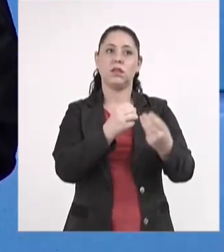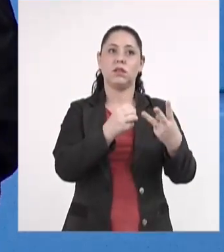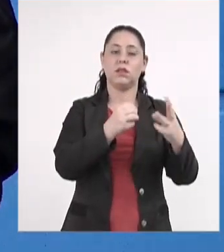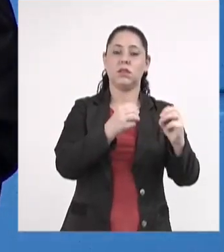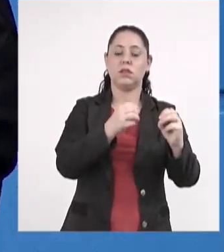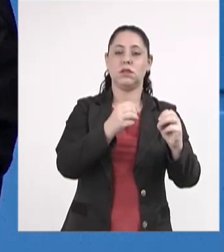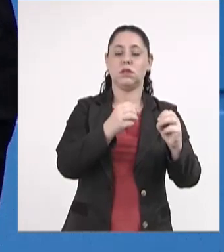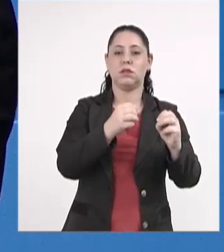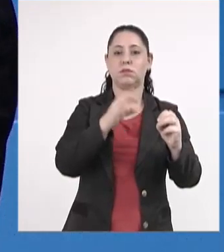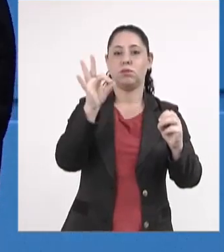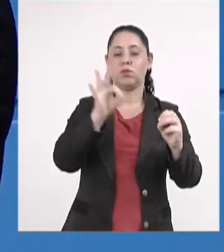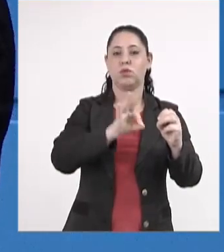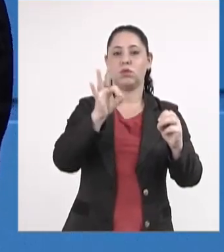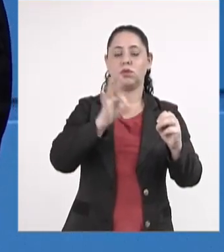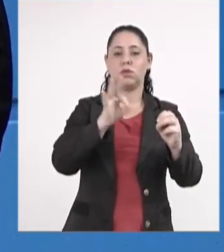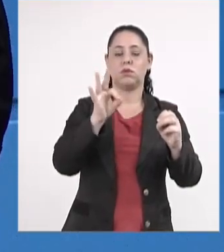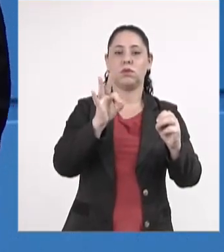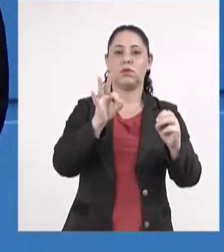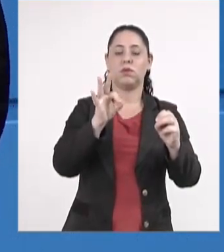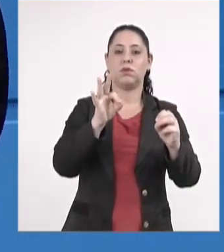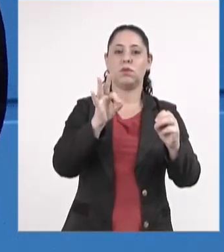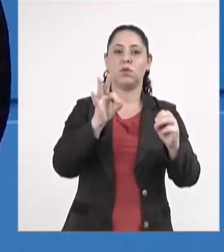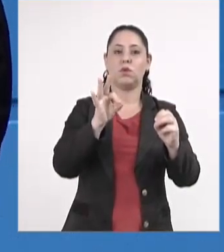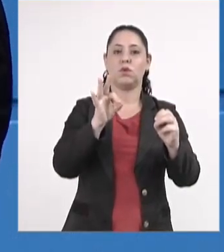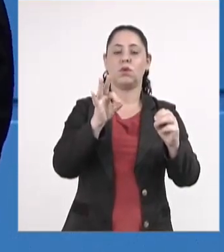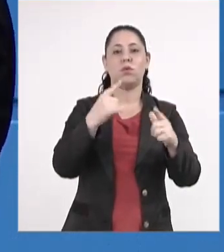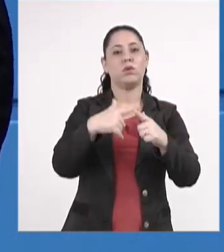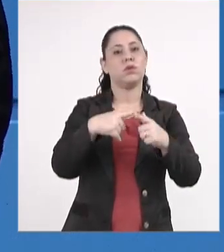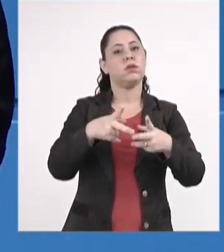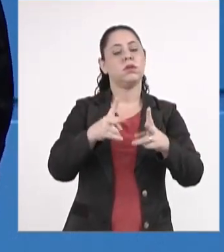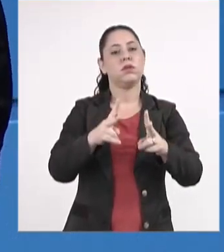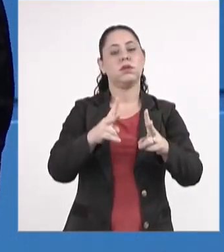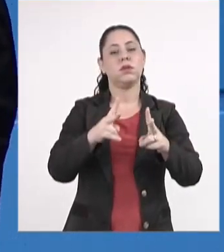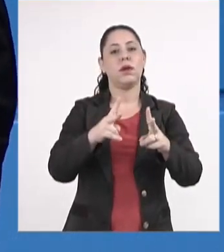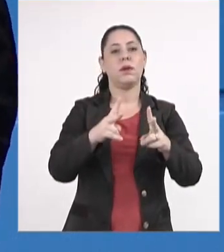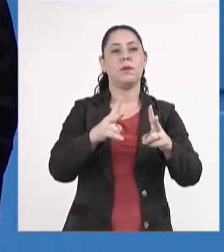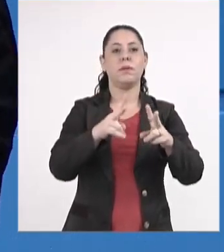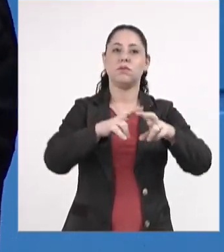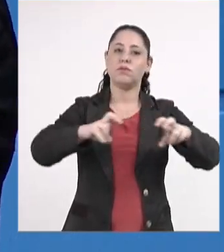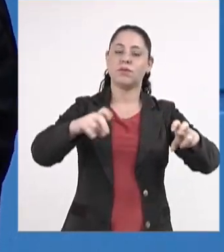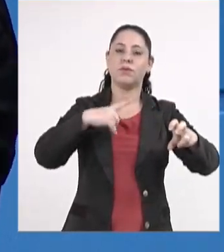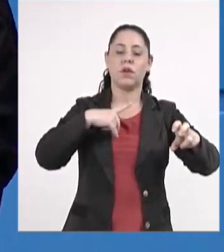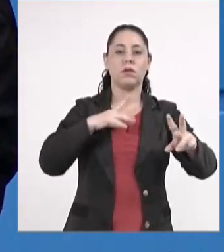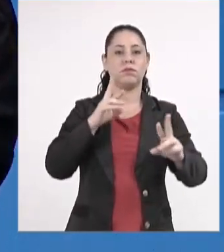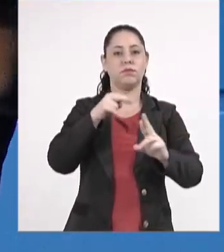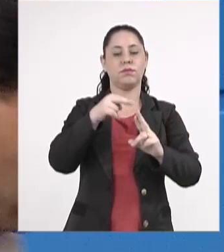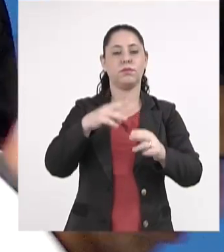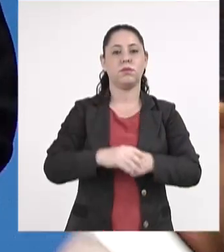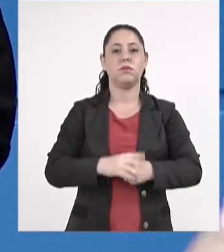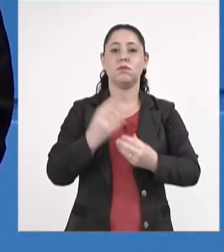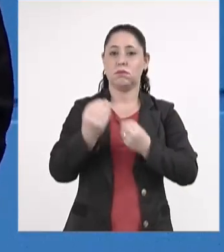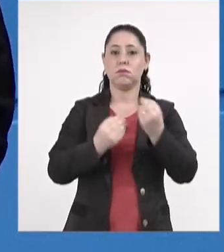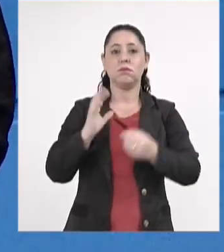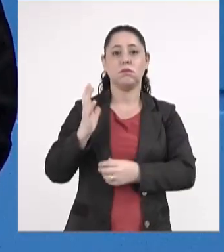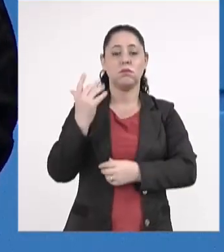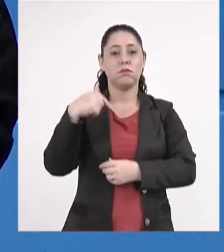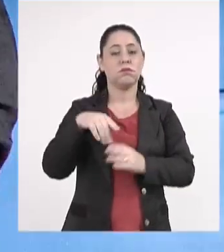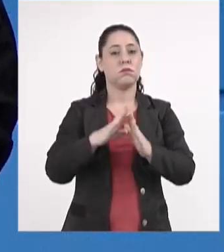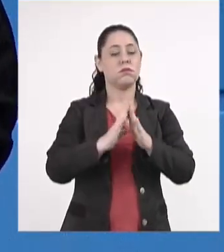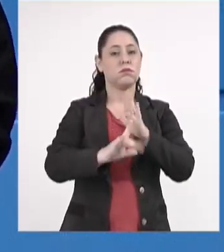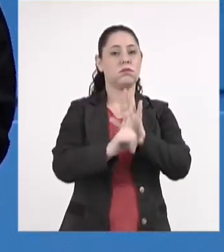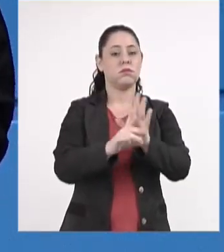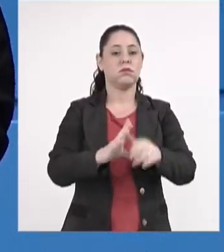por cento da cota no Parlamento porque aí sempre os parlamentos terão representatividade assim como aconteceu com essa casa